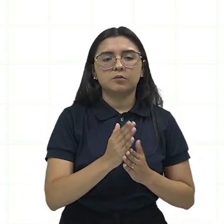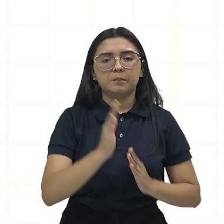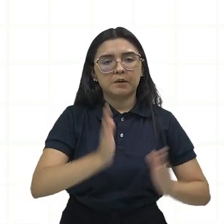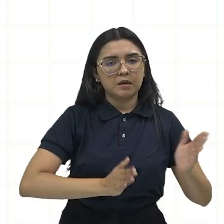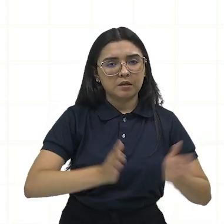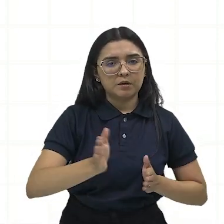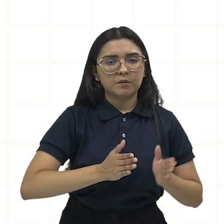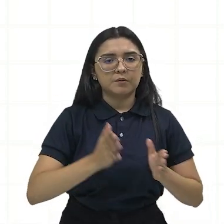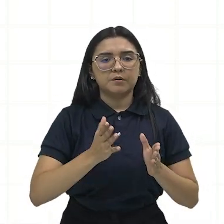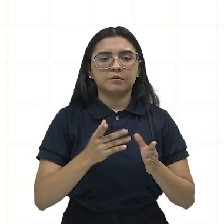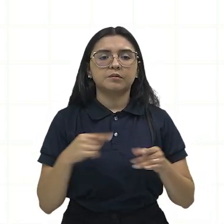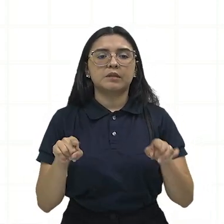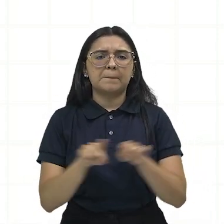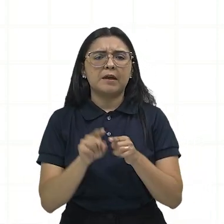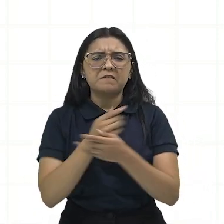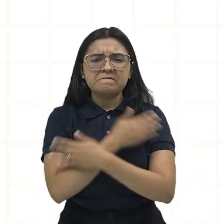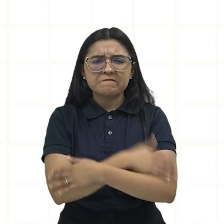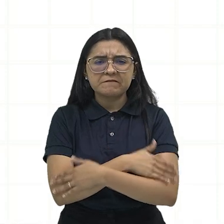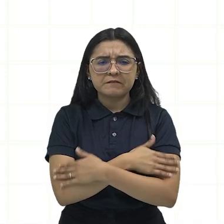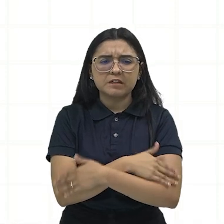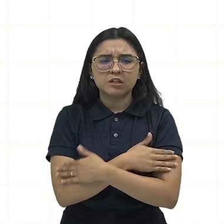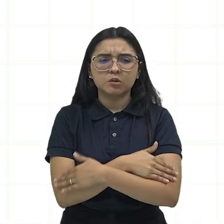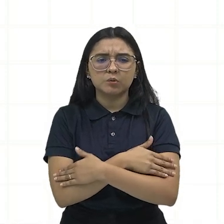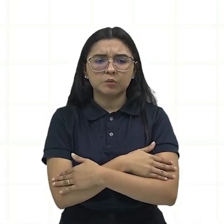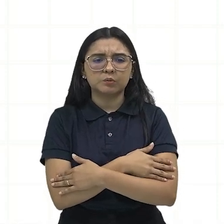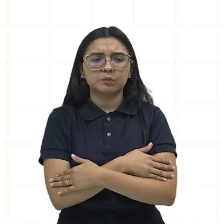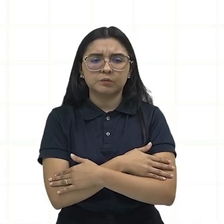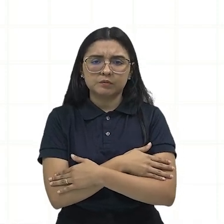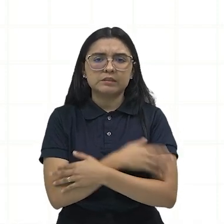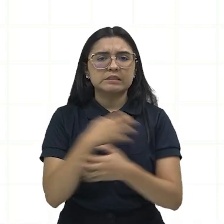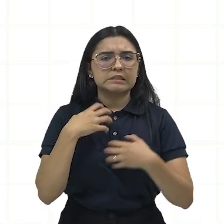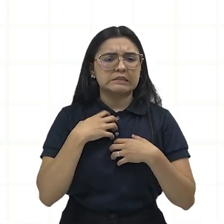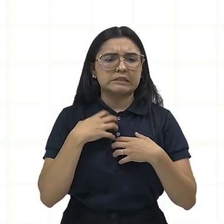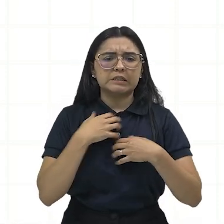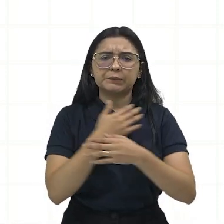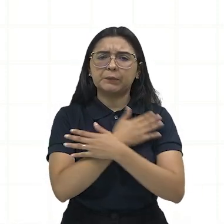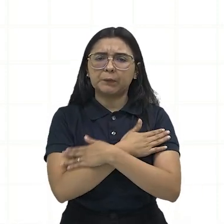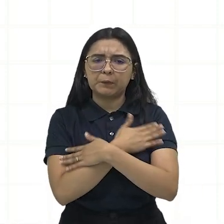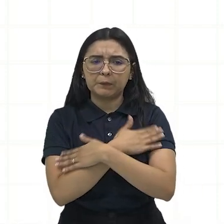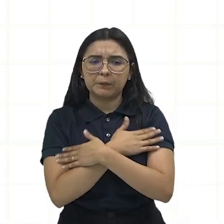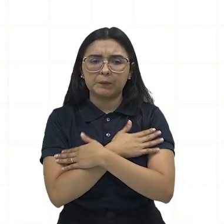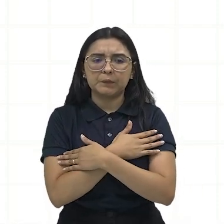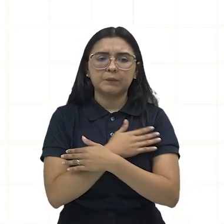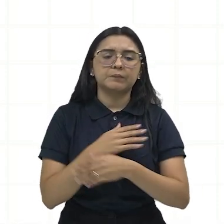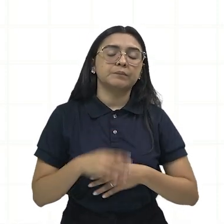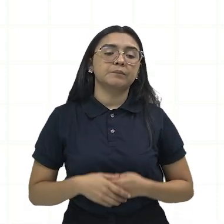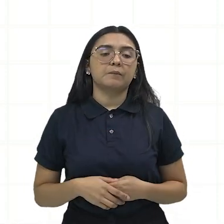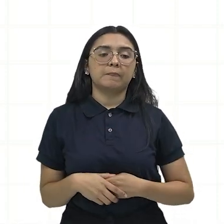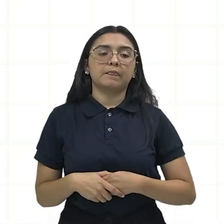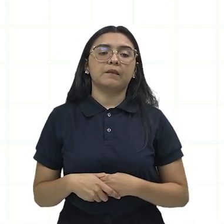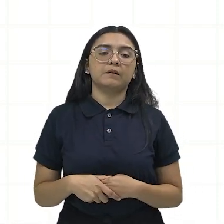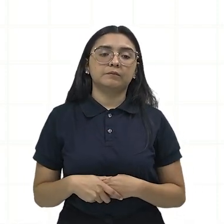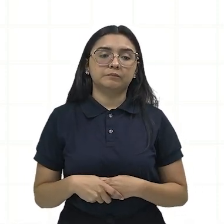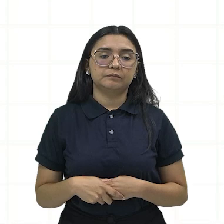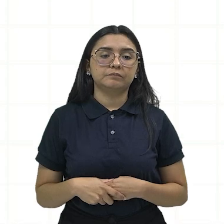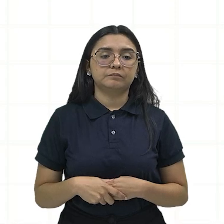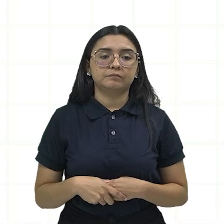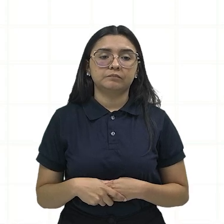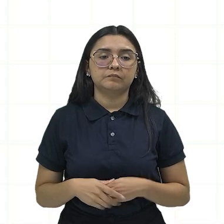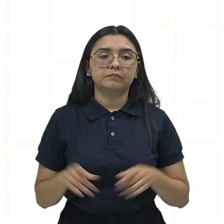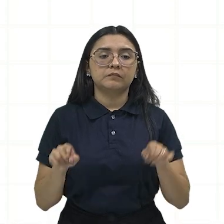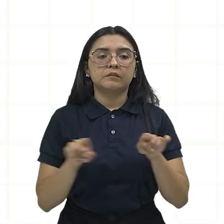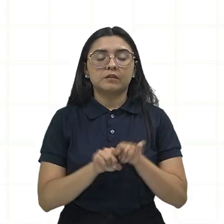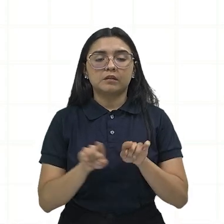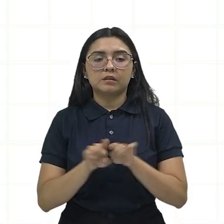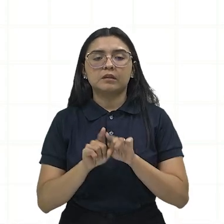né? Calafrios por conta dessa febre alta também são verificados,